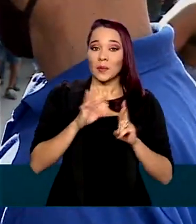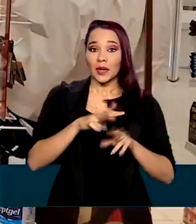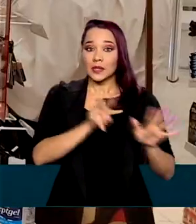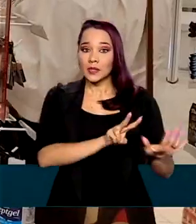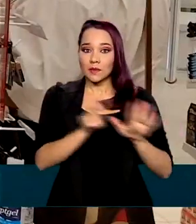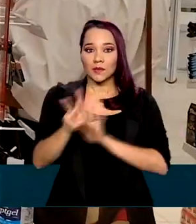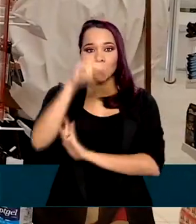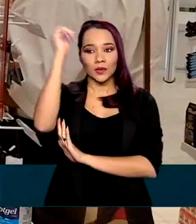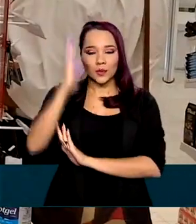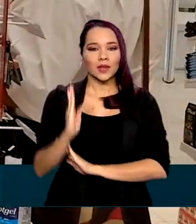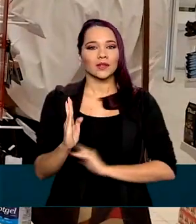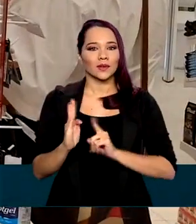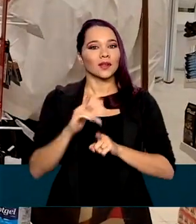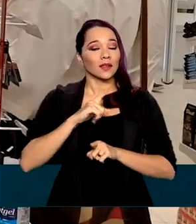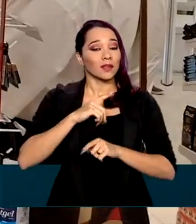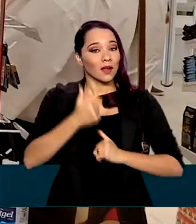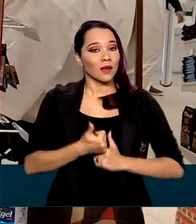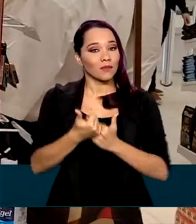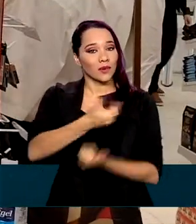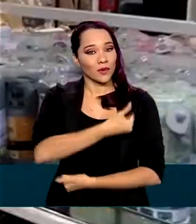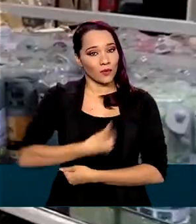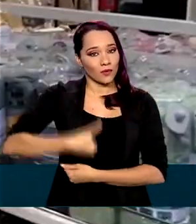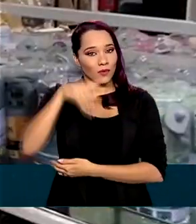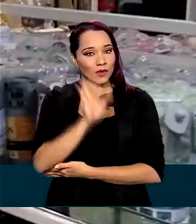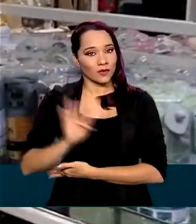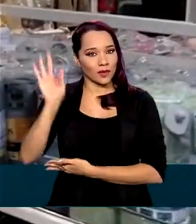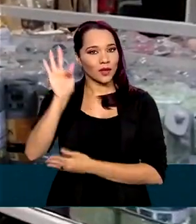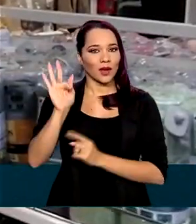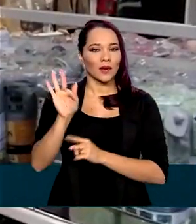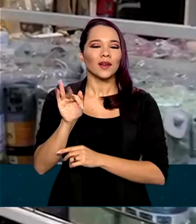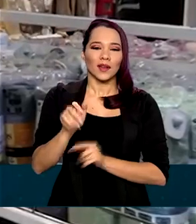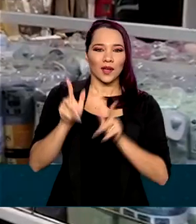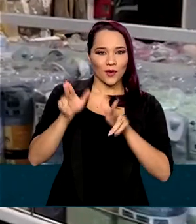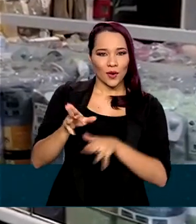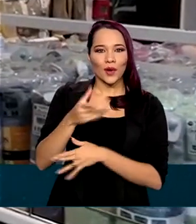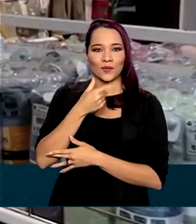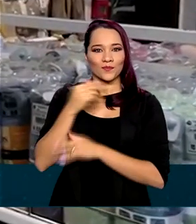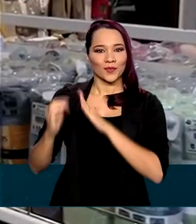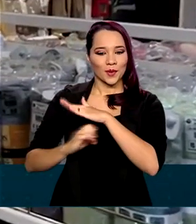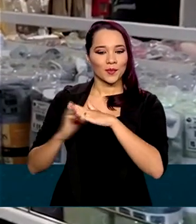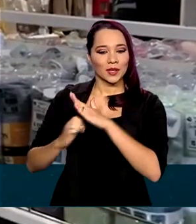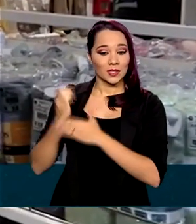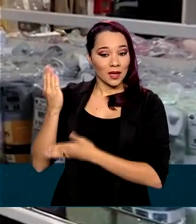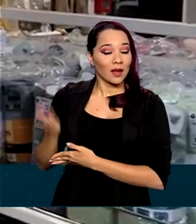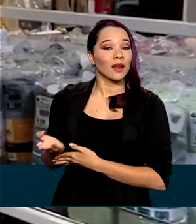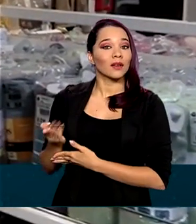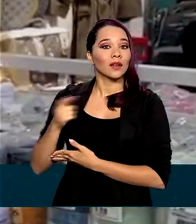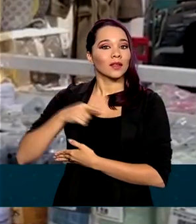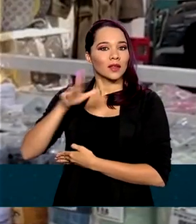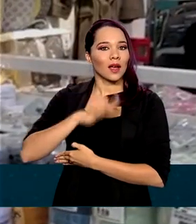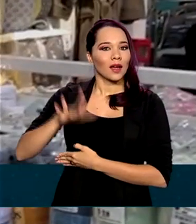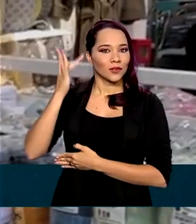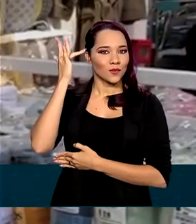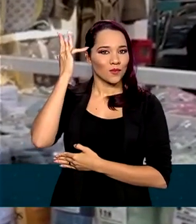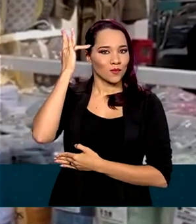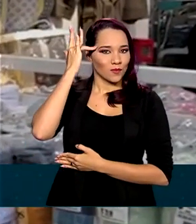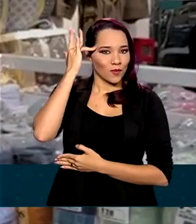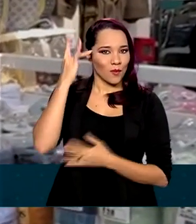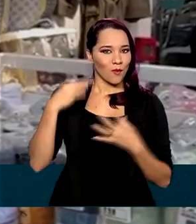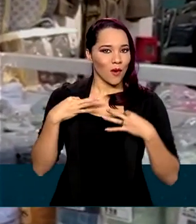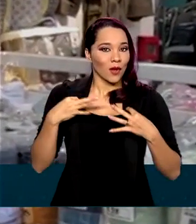Brasil, que tem apoio do governo federal. É o caso desse empresário do segmento de moda, com